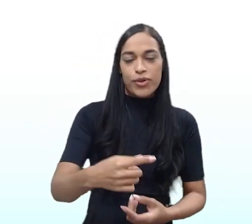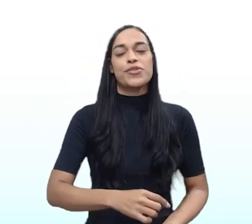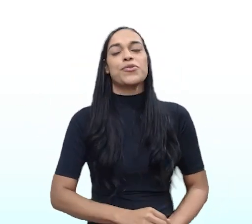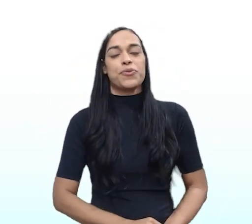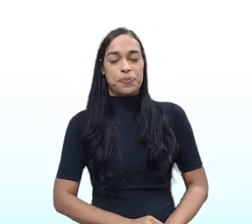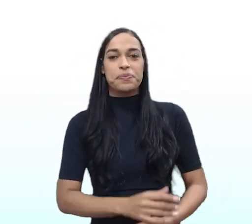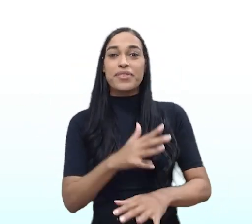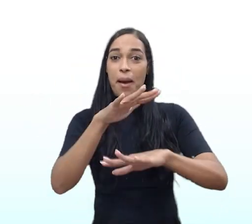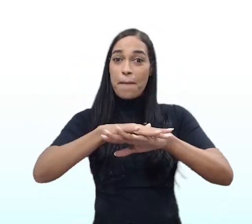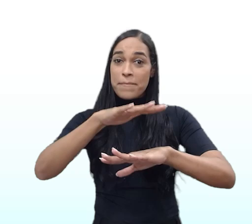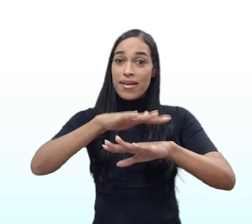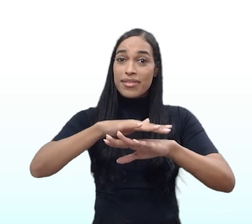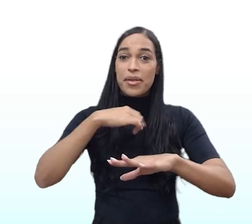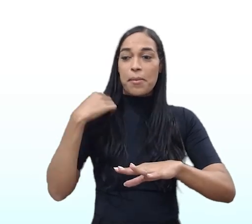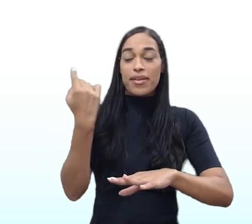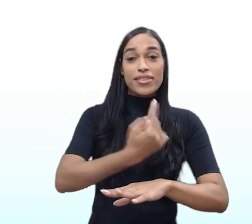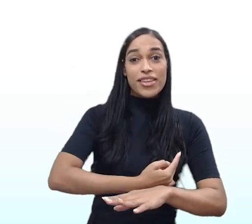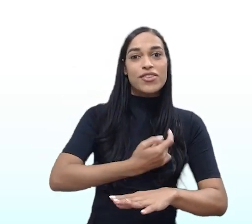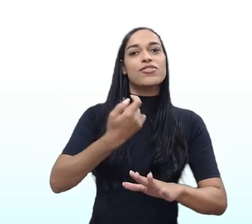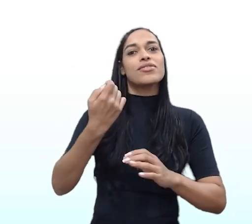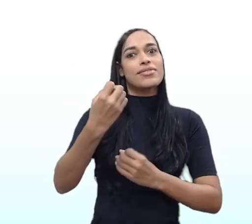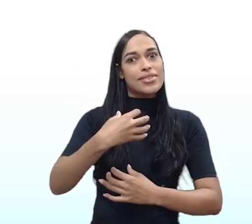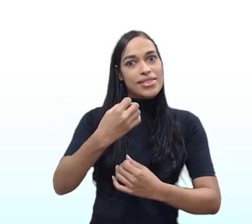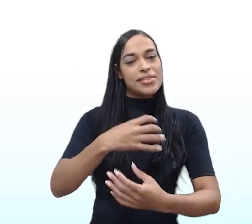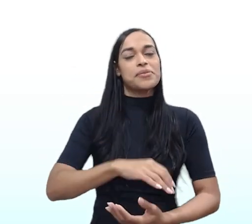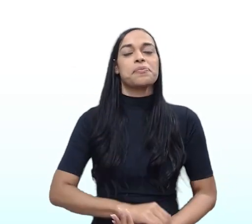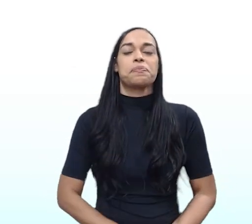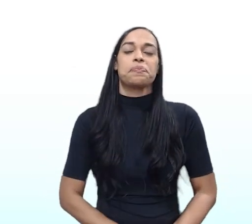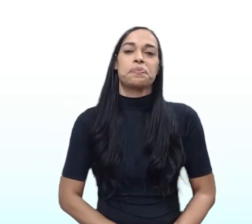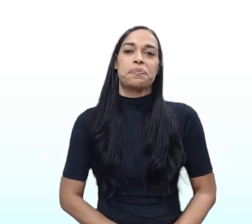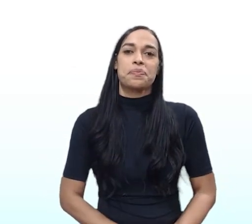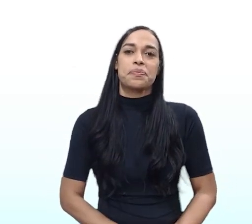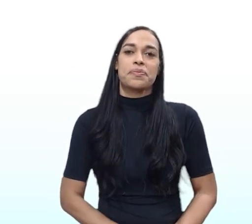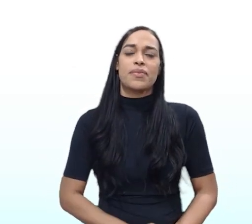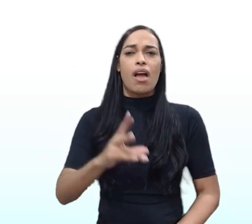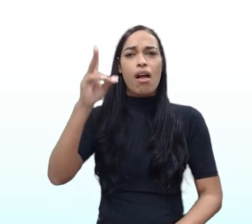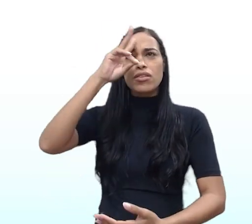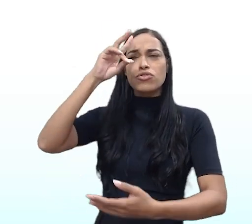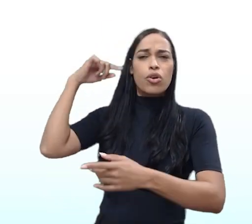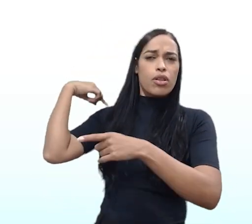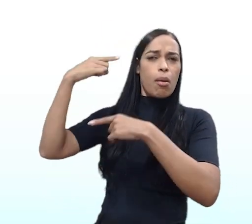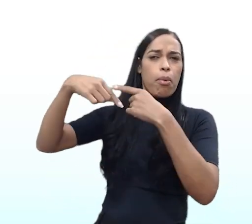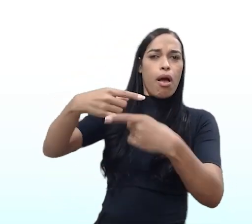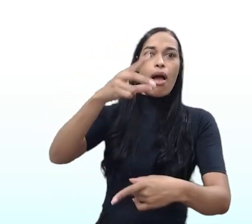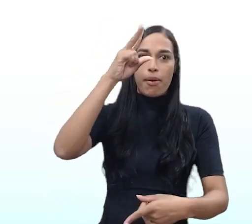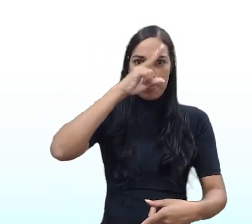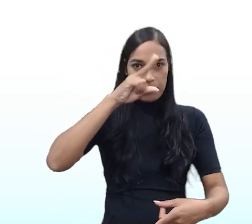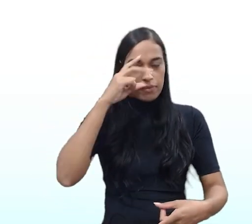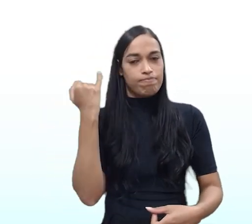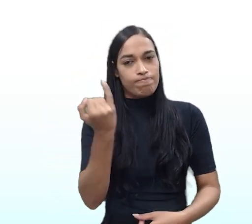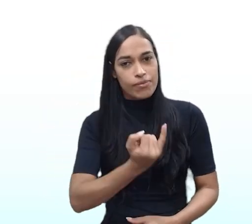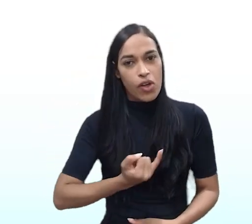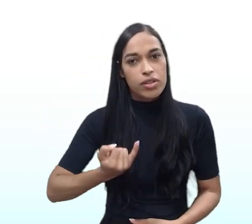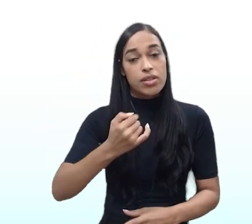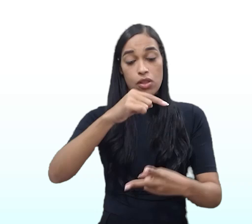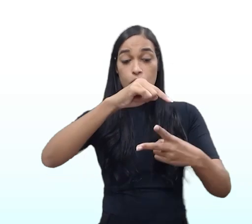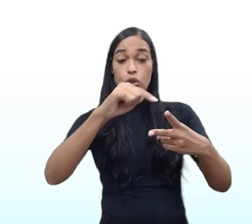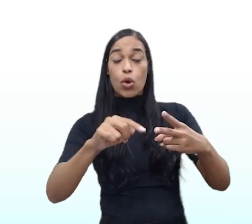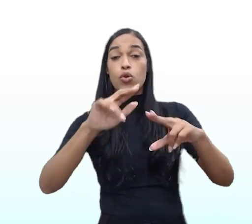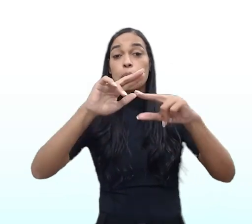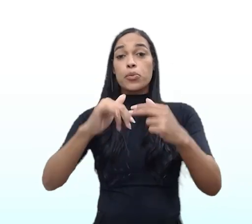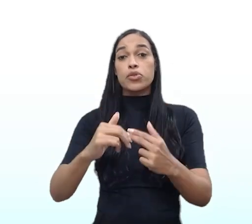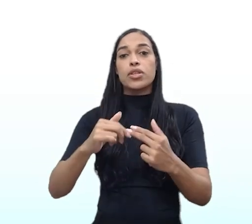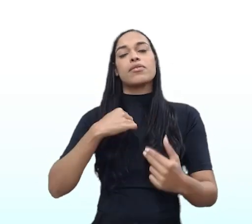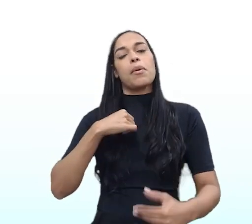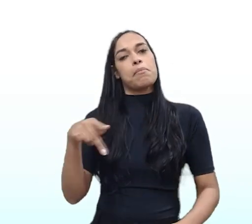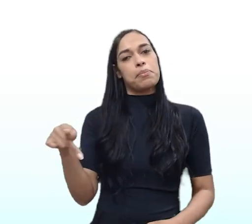A matemática cobra da gente que é essa aí. Eu vou falar um pouquinho da história, que isso é importante por 2 motivos. Primeiro,